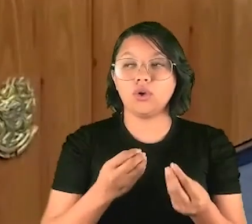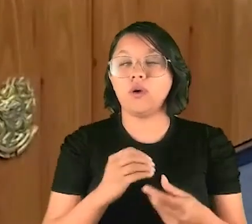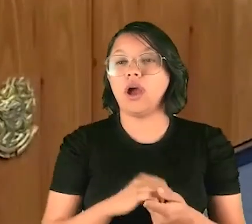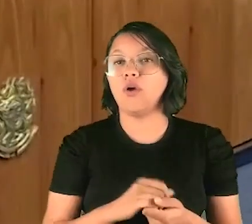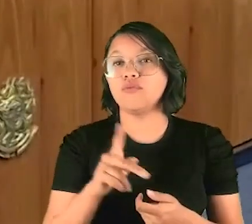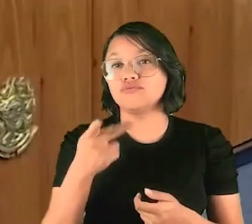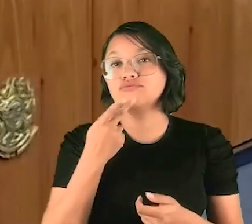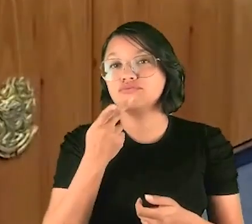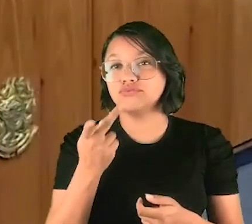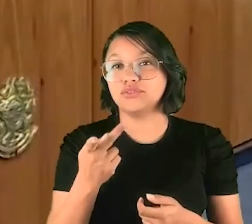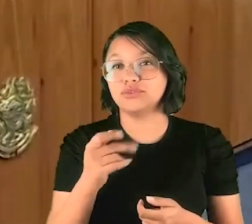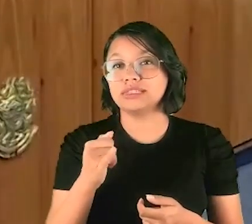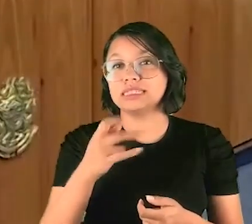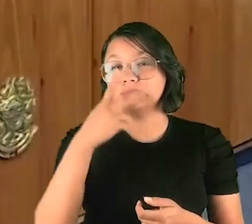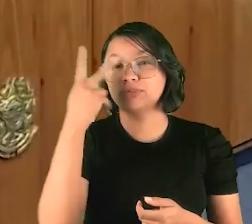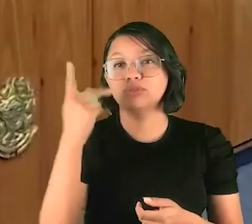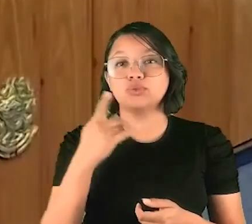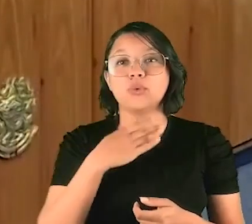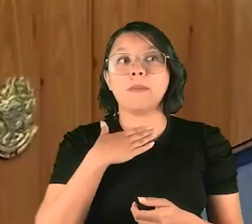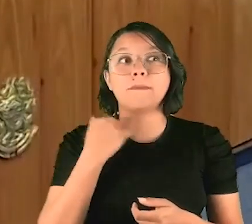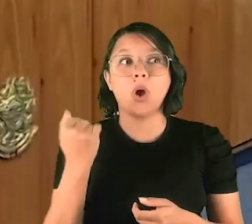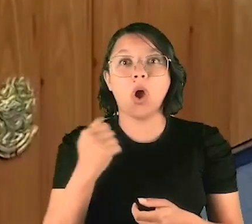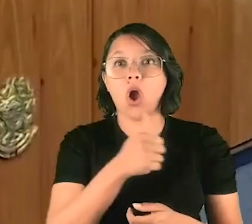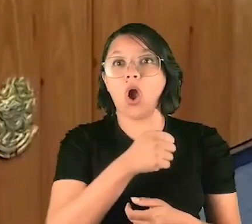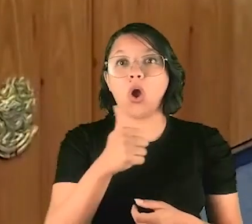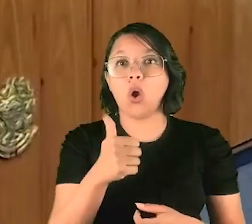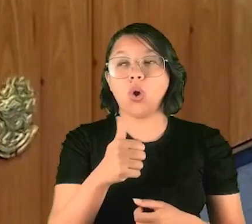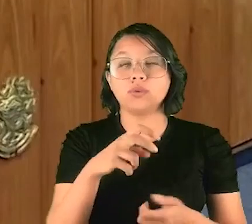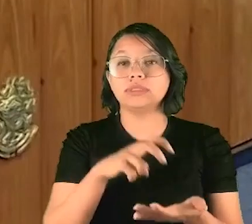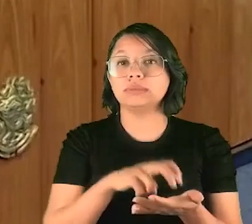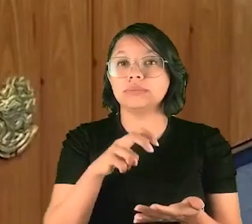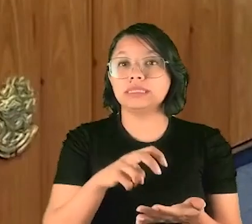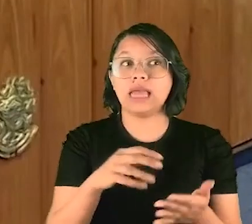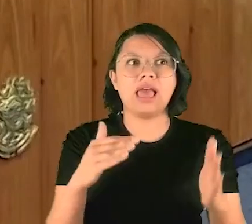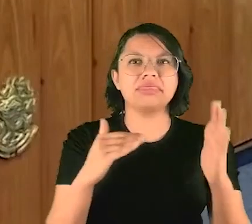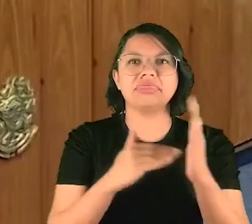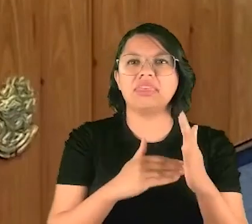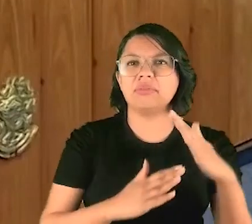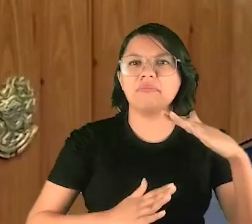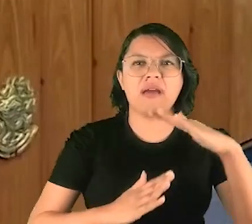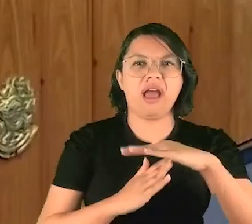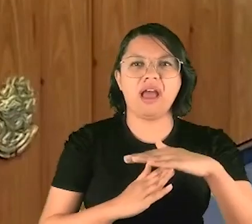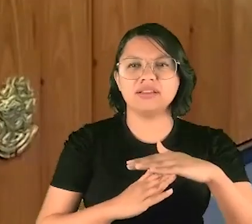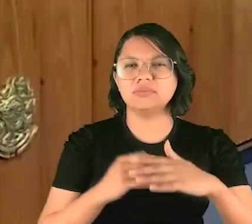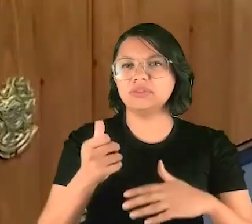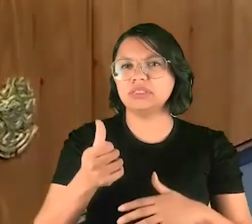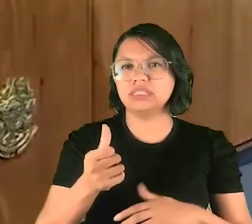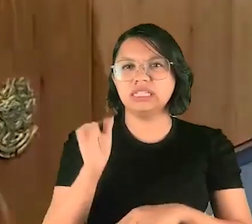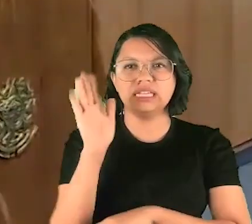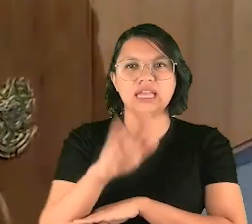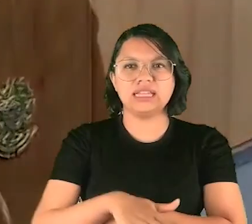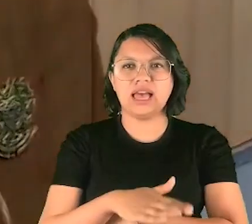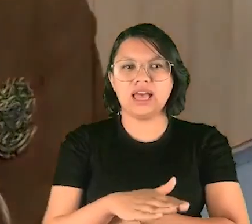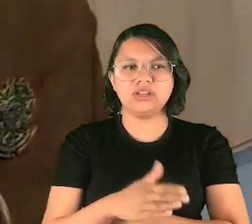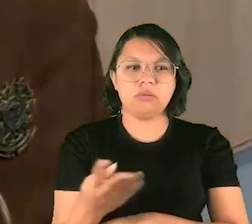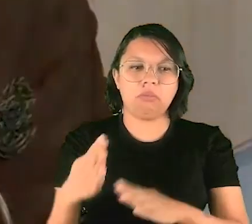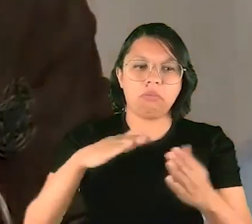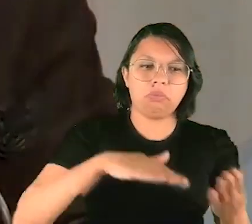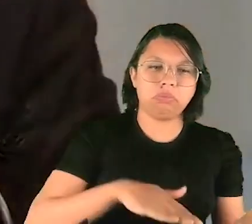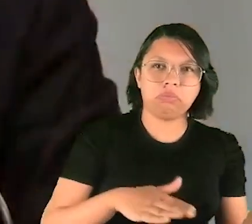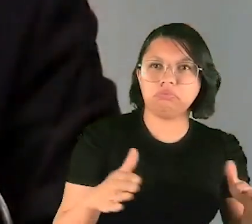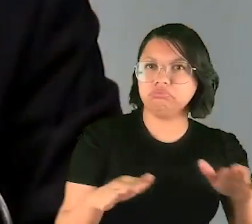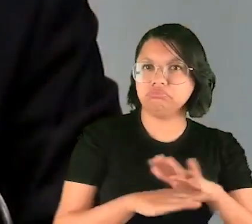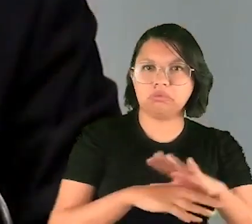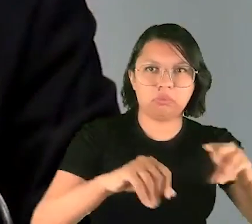isso, ninguém imaginaria. Como o doutor falou, morreu até as 11 da manhã, às 6 da tarde, está enterrado. Ninguém mais quer lidar com isso. Tem dificuldade emocional, não